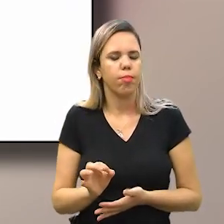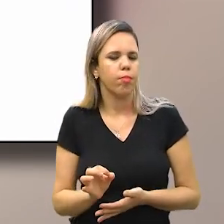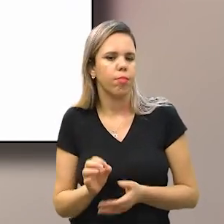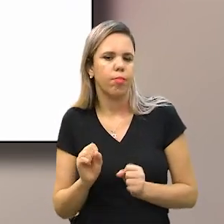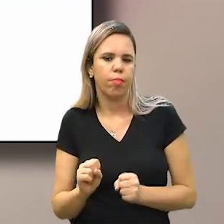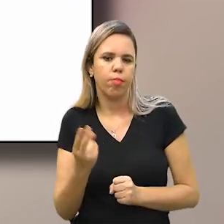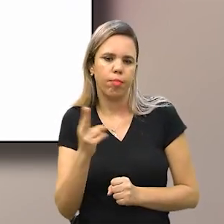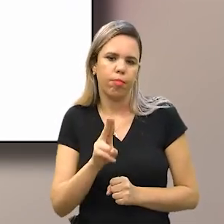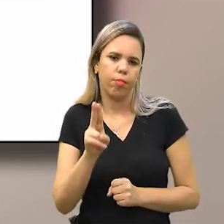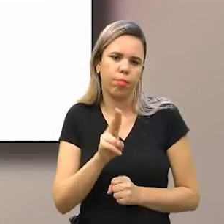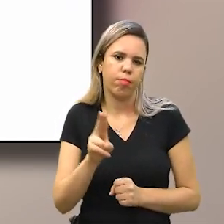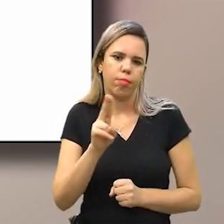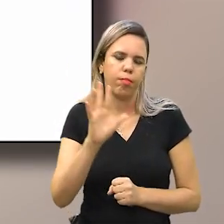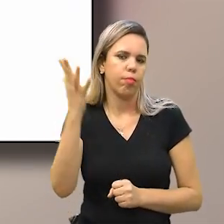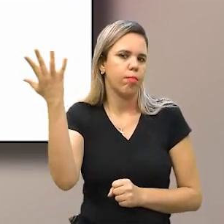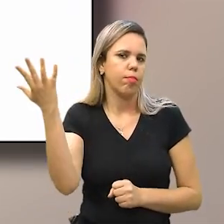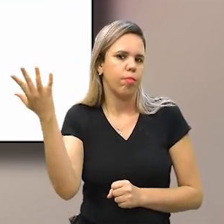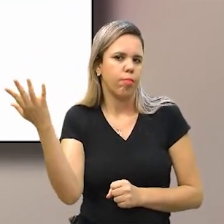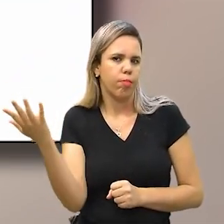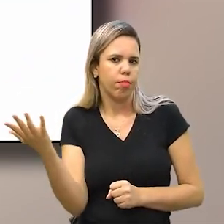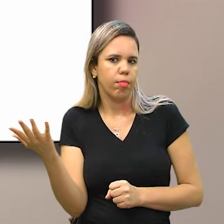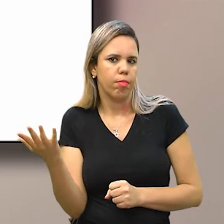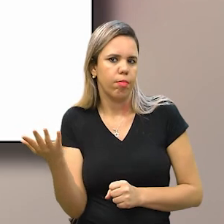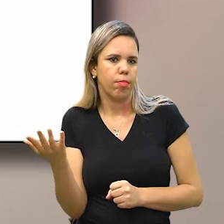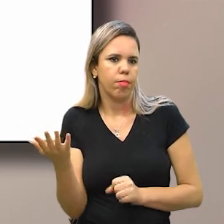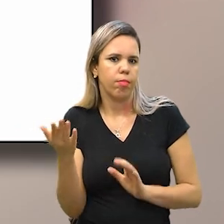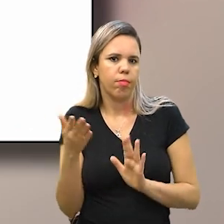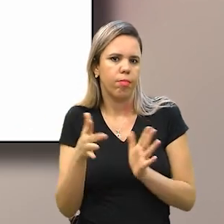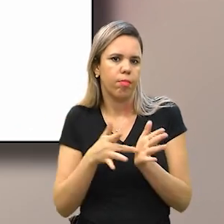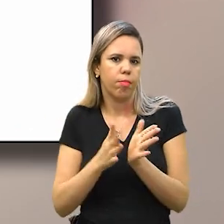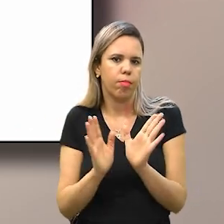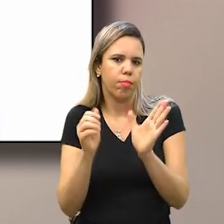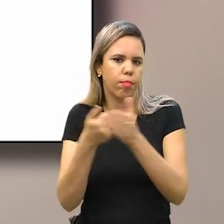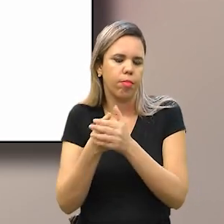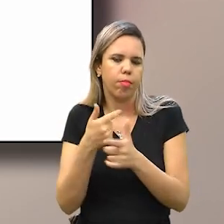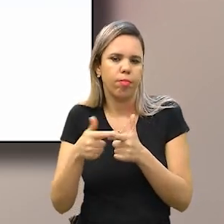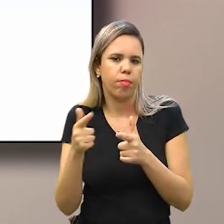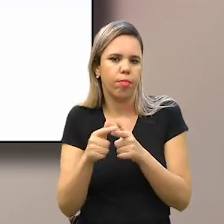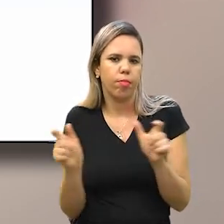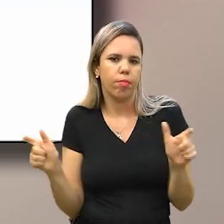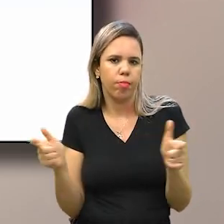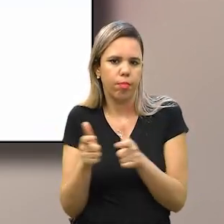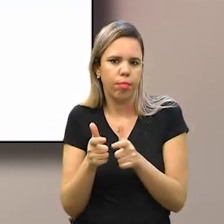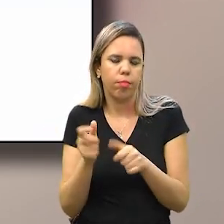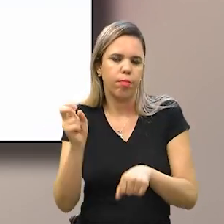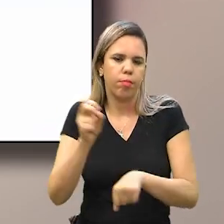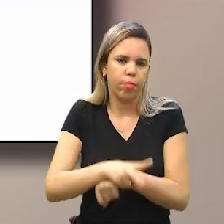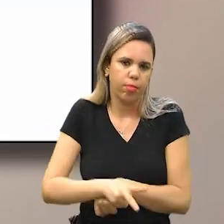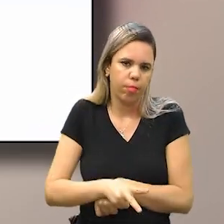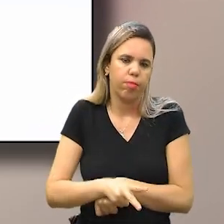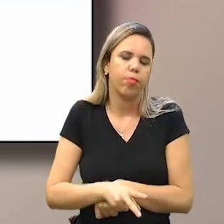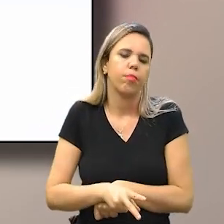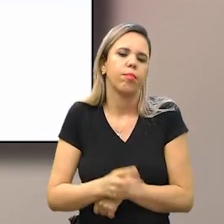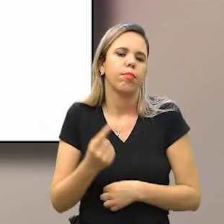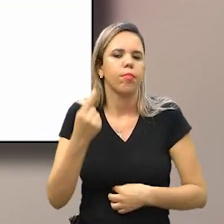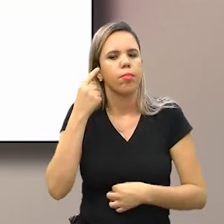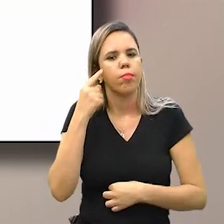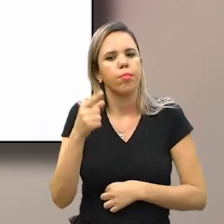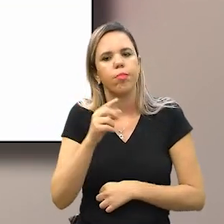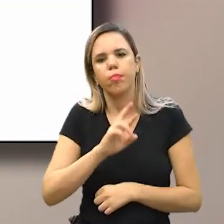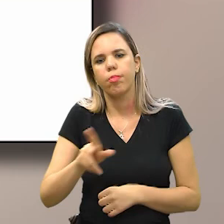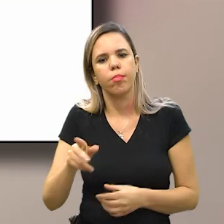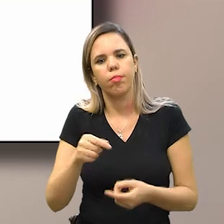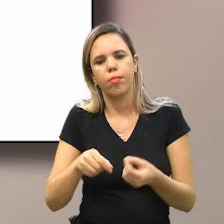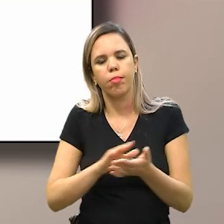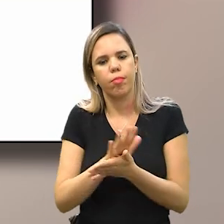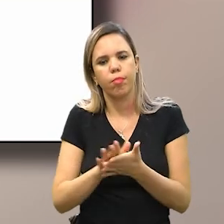correto, então você pode usar um creme que eventualmente mascare o problema, porque diminui um pouco da inflamação. Então, o ideal é não